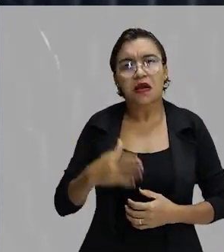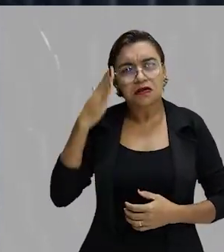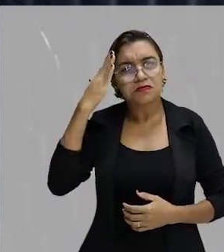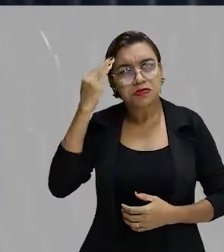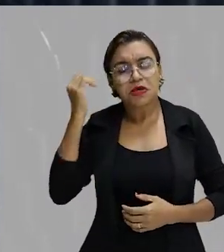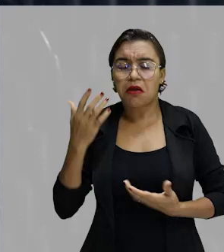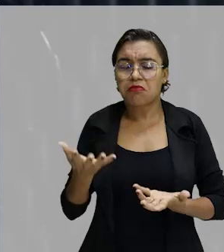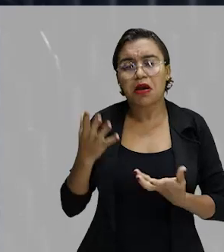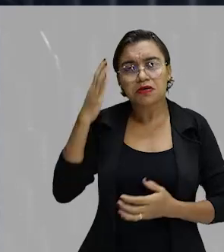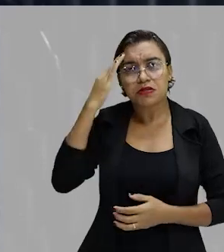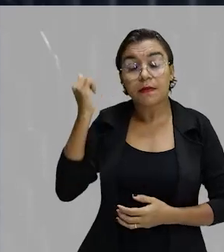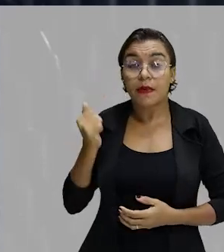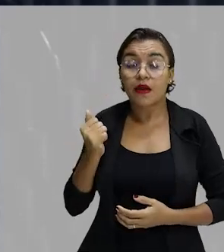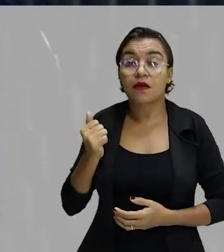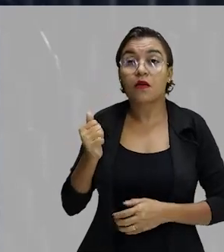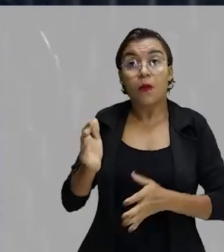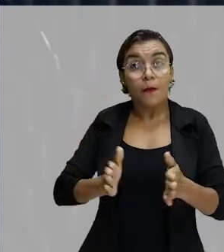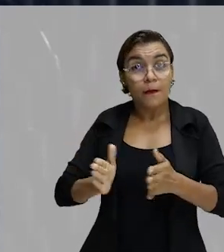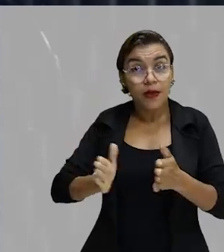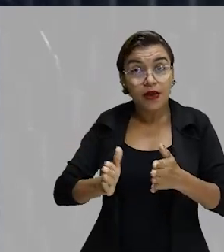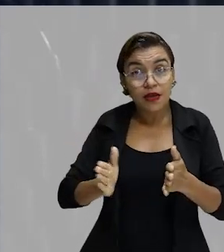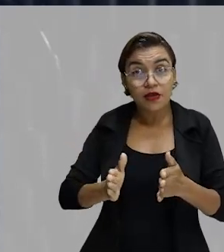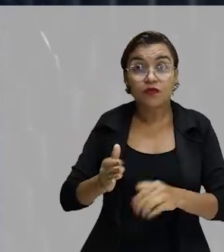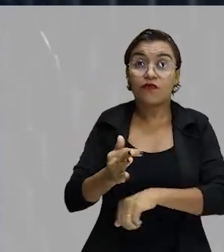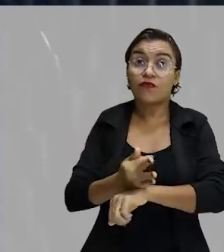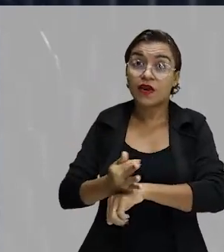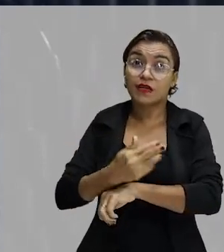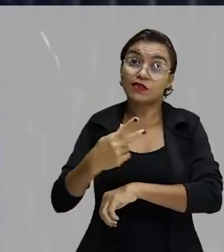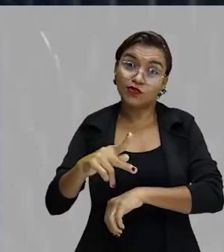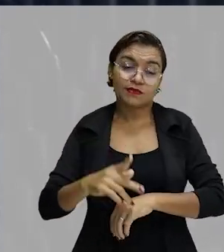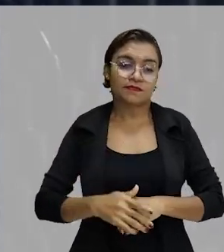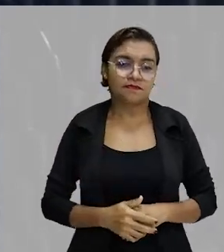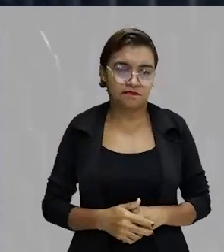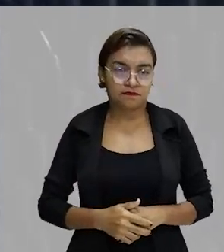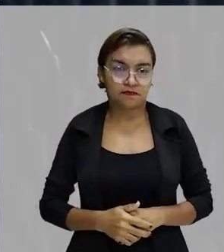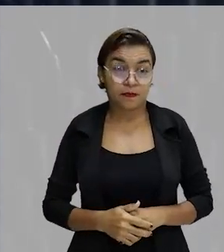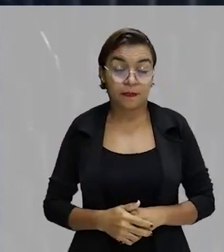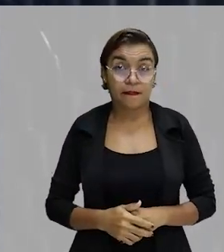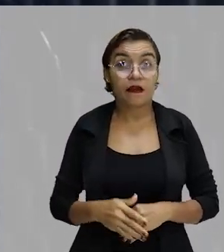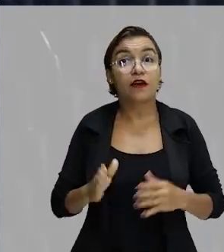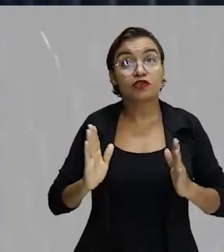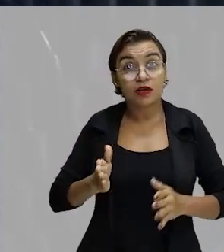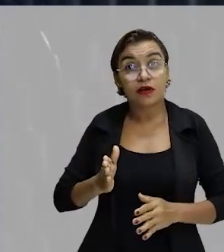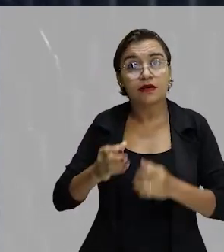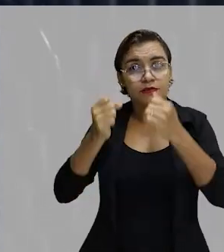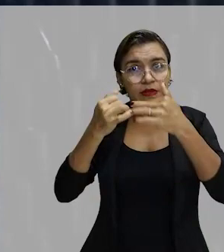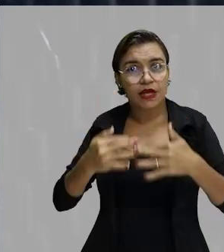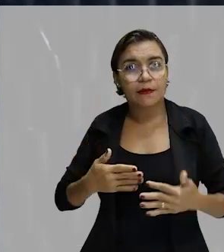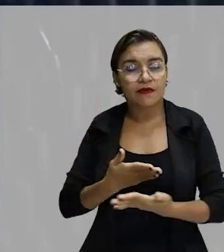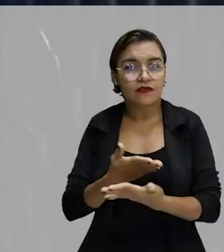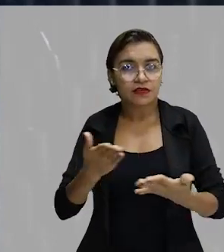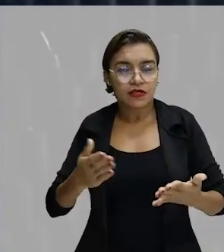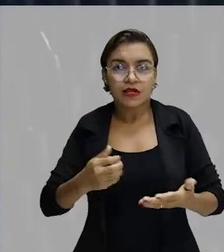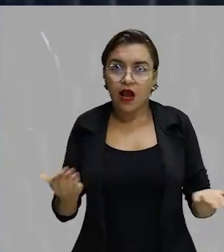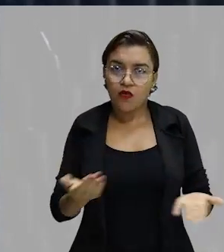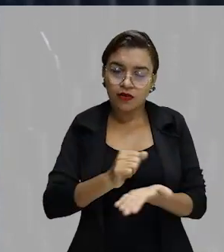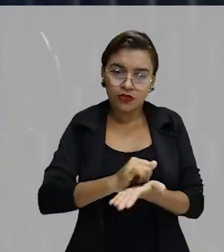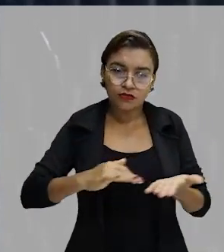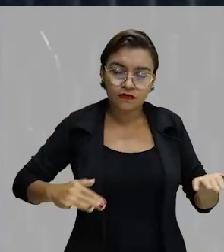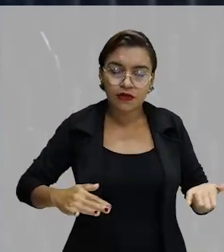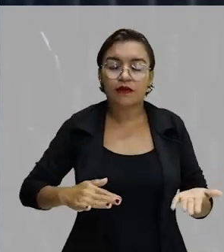estava de férias, querendo saber sobre essa situação. E agora, como eu mencionei para vocês, eu vou demonstrar alguns exercícios que já